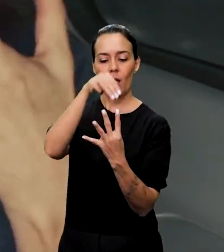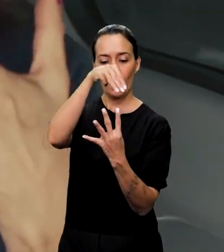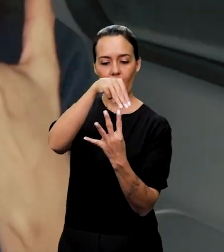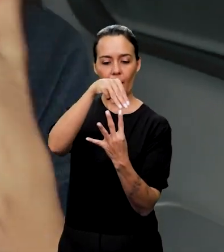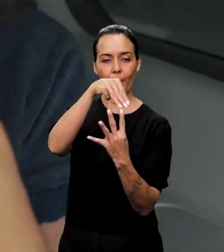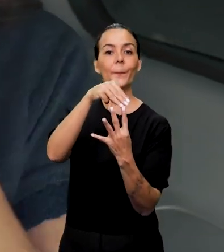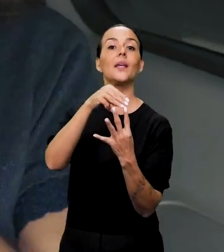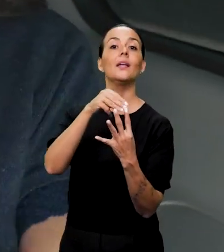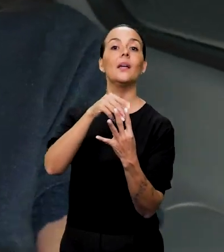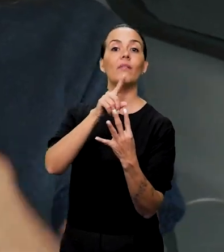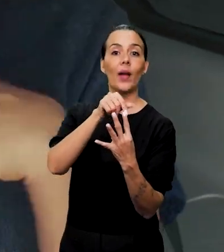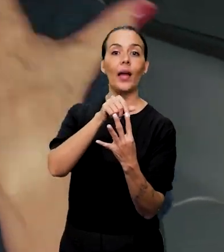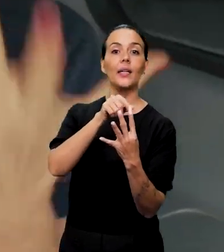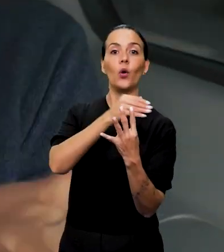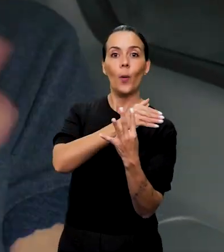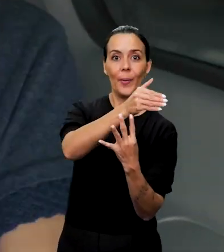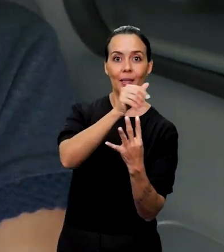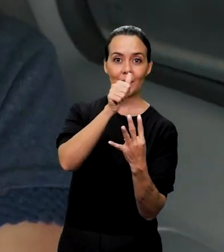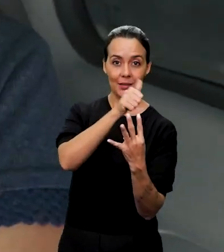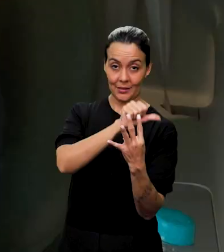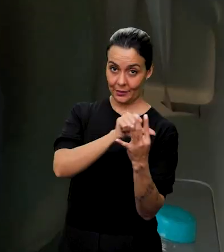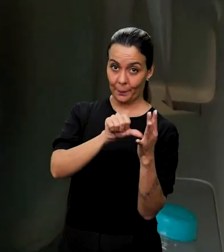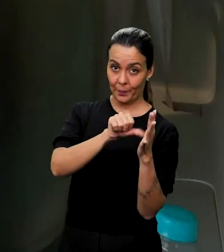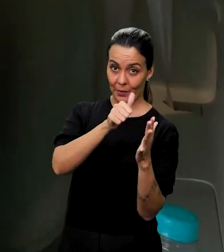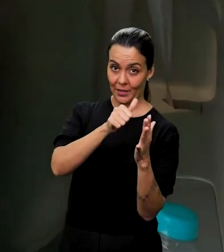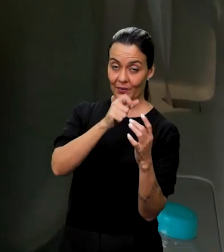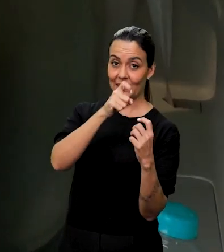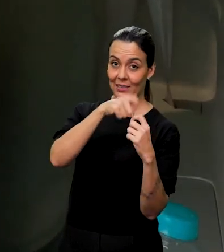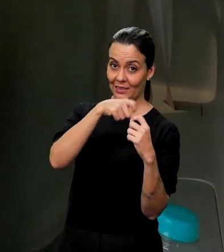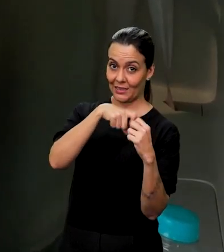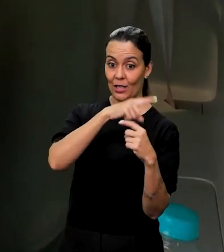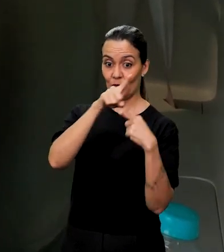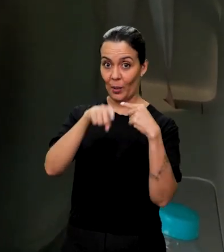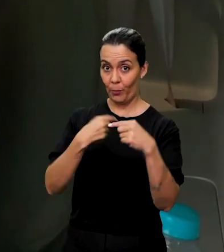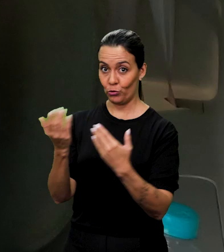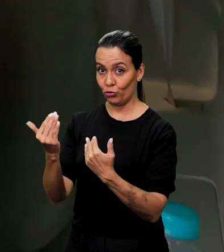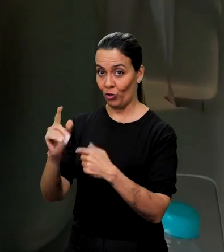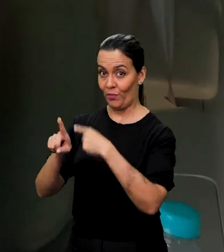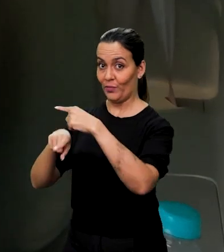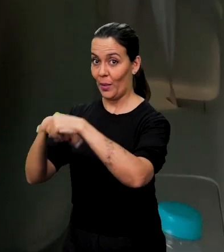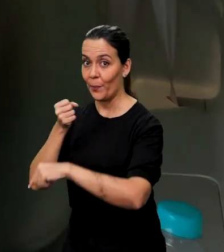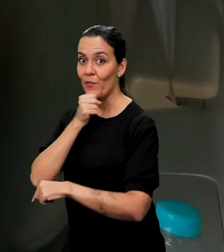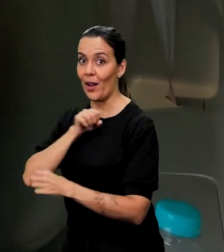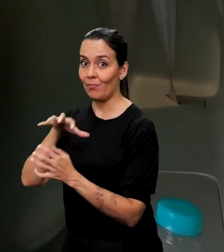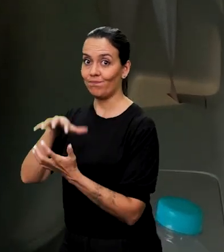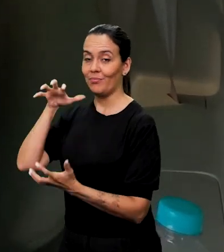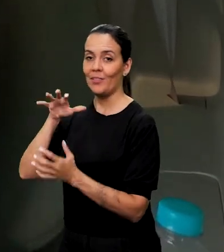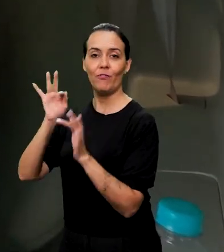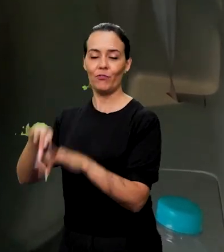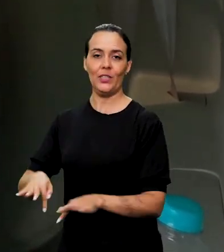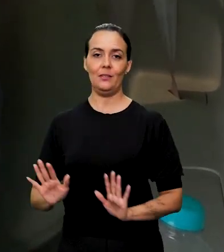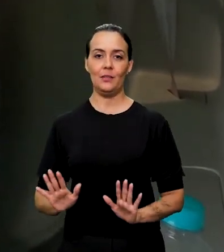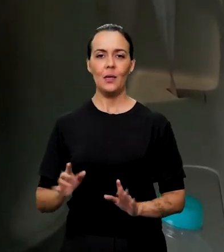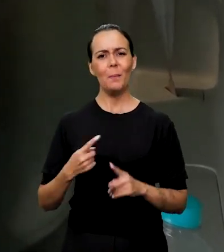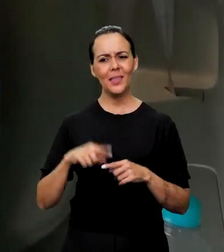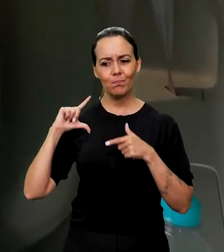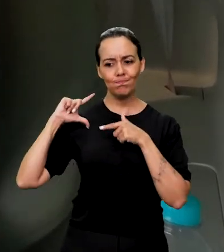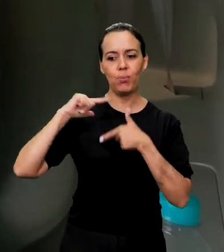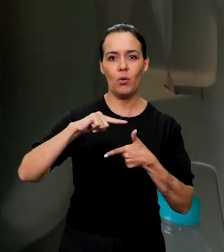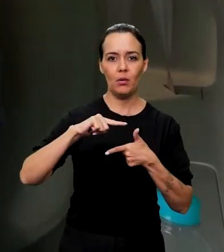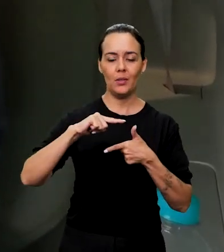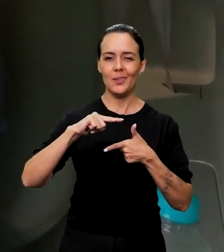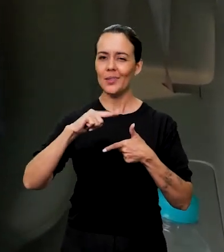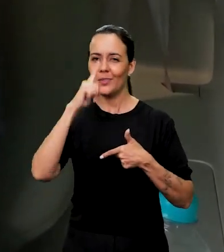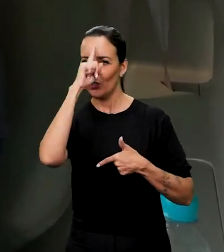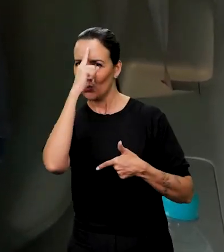menstruação, maternidade e morte, envelhecimento saudável, né? E do mesmo jeito que a gente tem muito tabu contra o envelhecimento, em relação ao envelhecimento, a